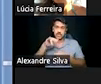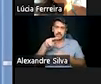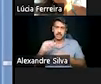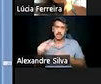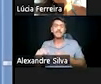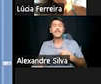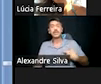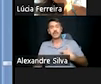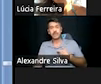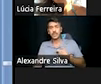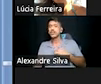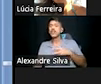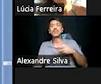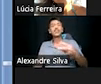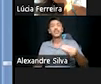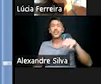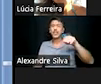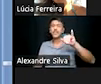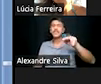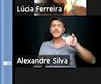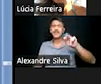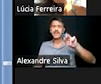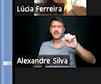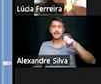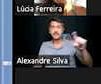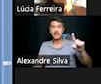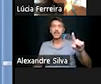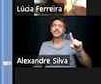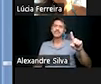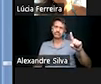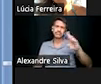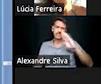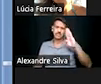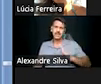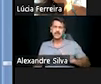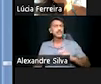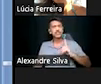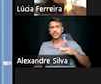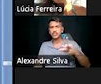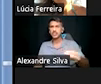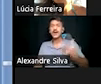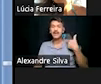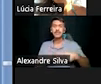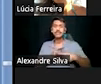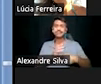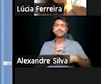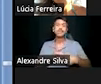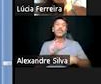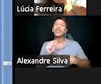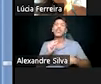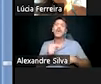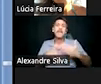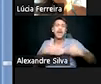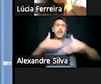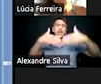envolvido em tudo que tiver mineração no país, porque a mineração era, naquele momento, um motor para a economia e, em especial, a mineração